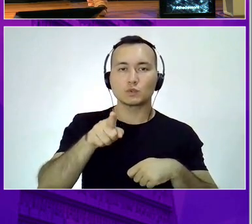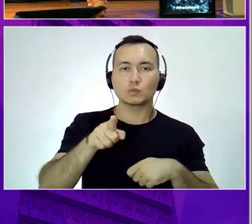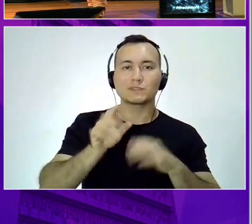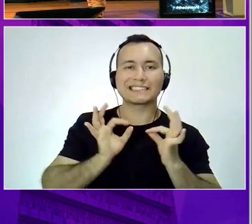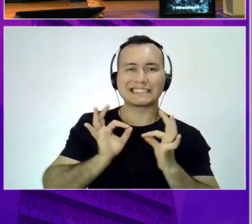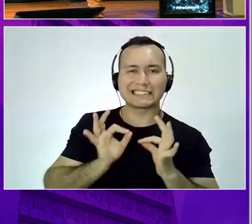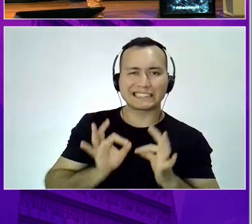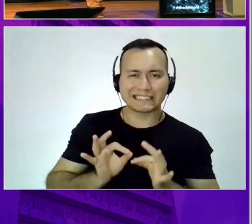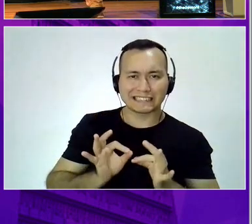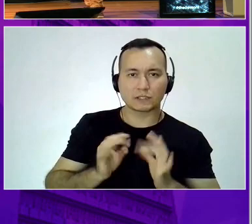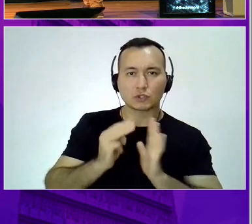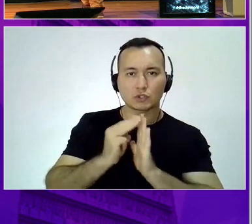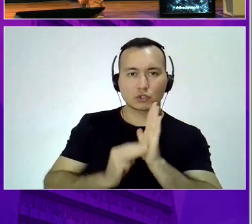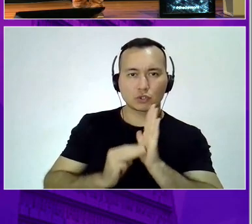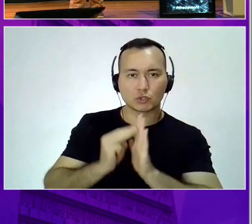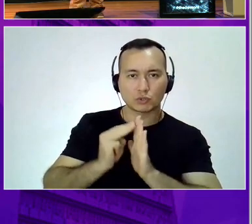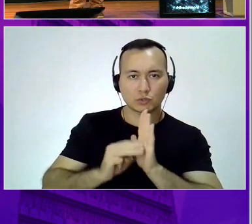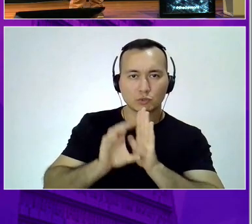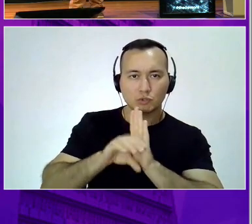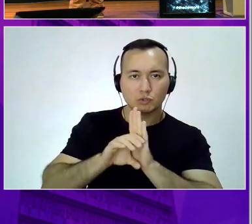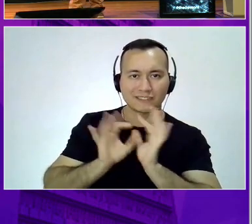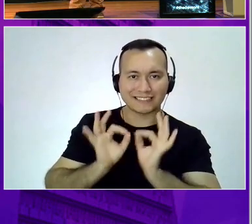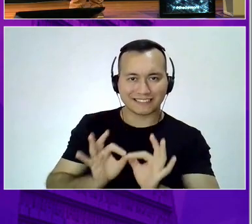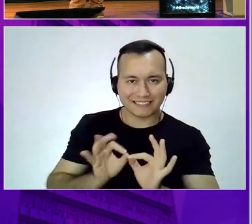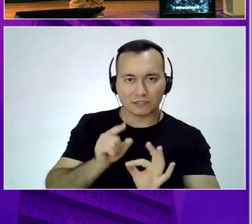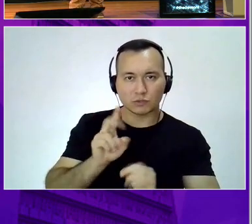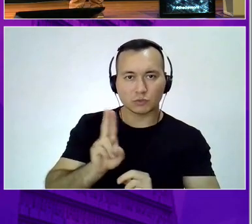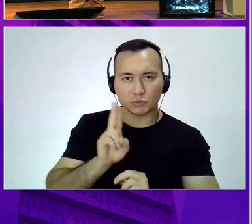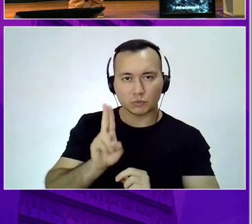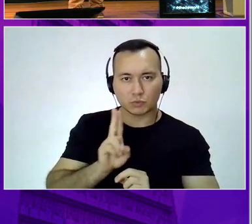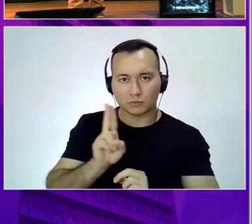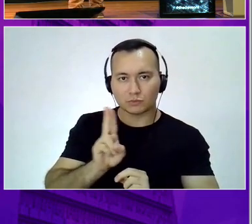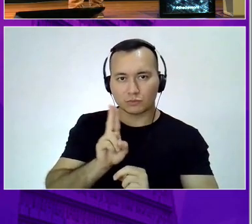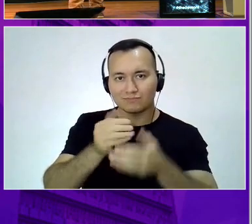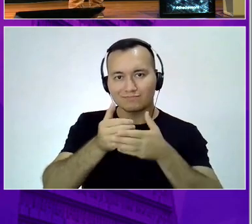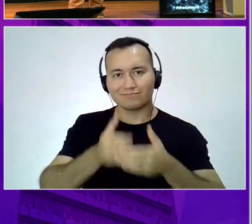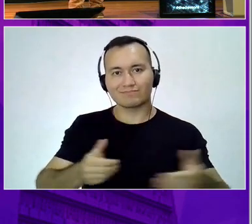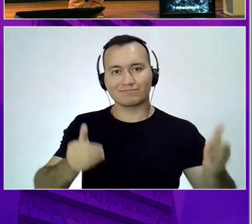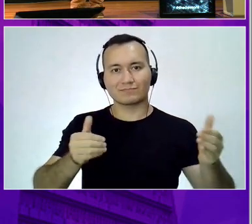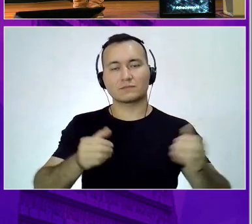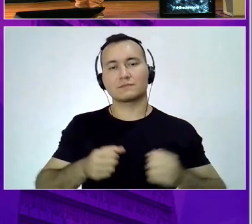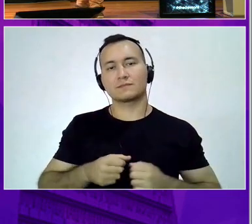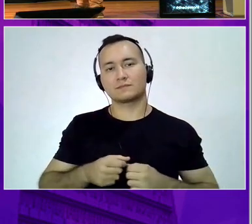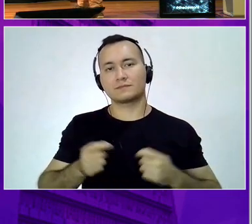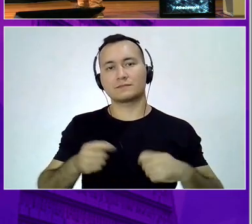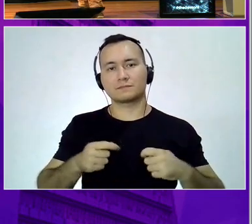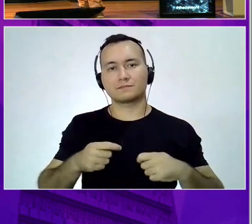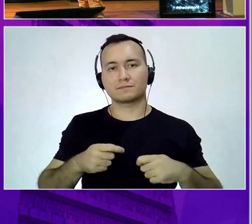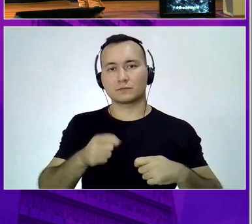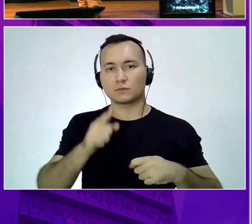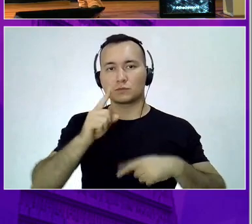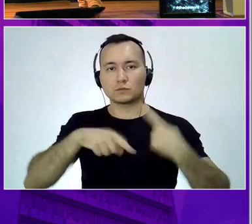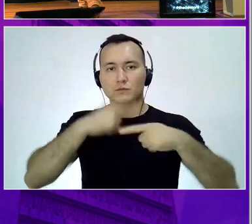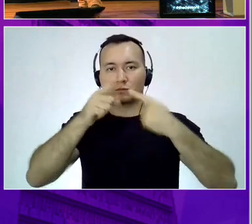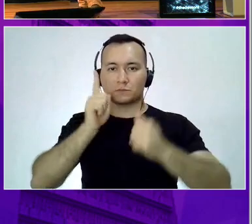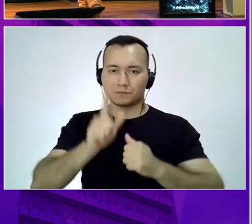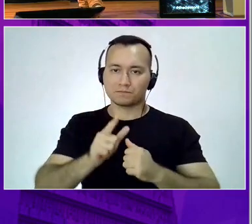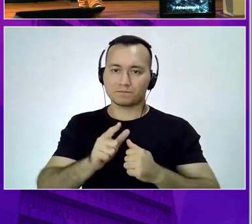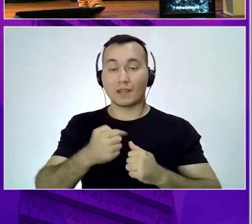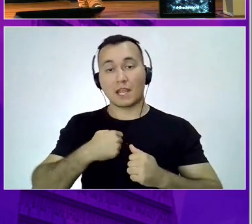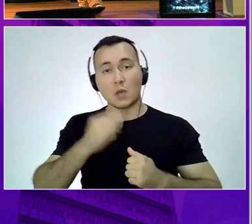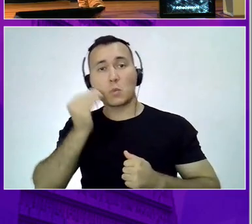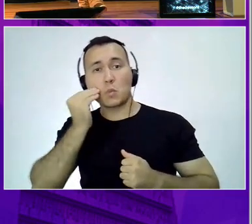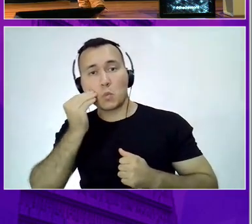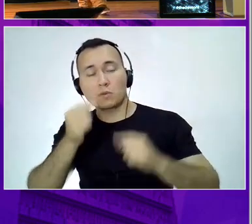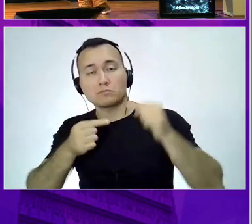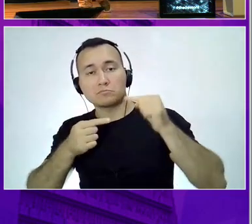aqui para vocês. Né? Eu já fiz várias mudanças, algumas não deram certo, várias deram certo. E eu acho que